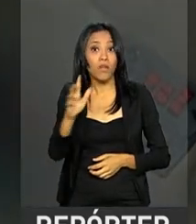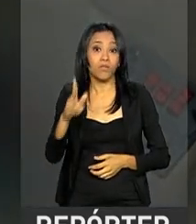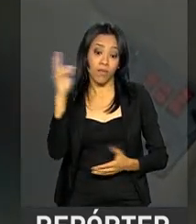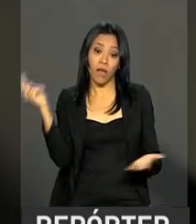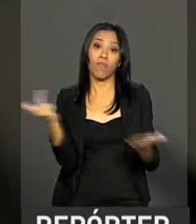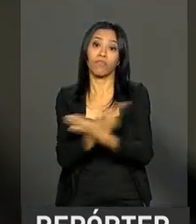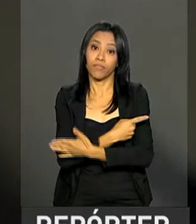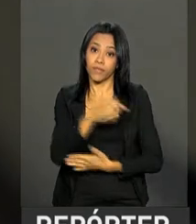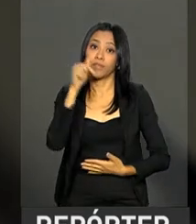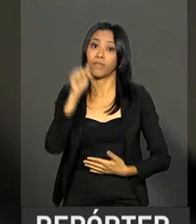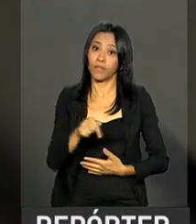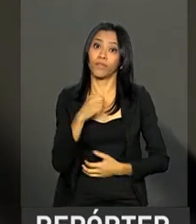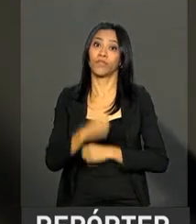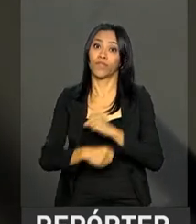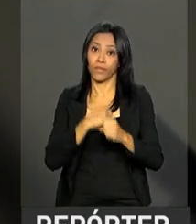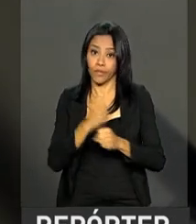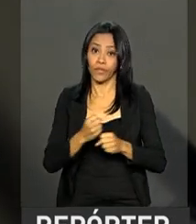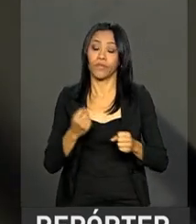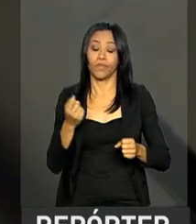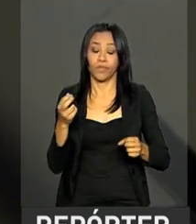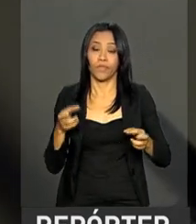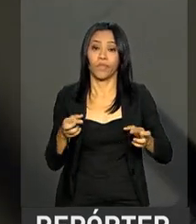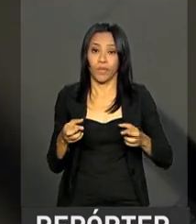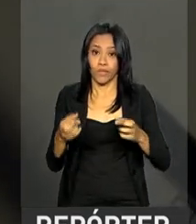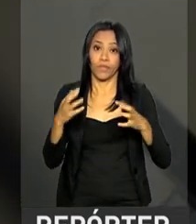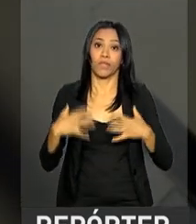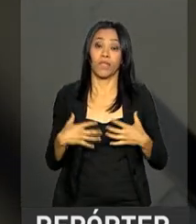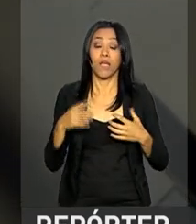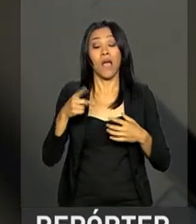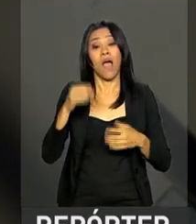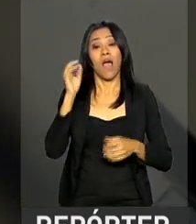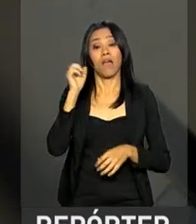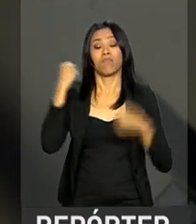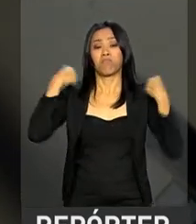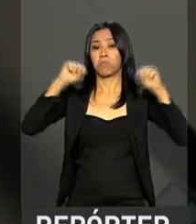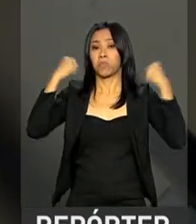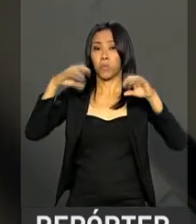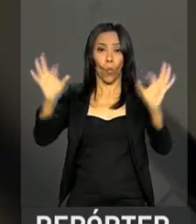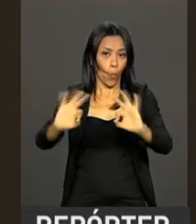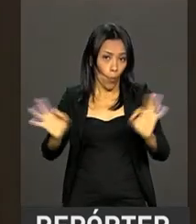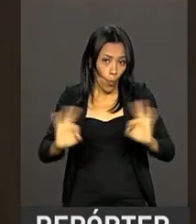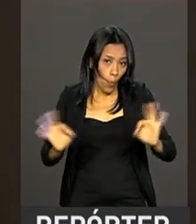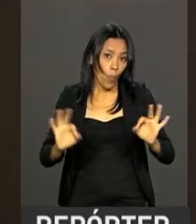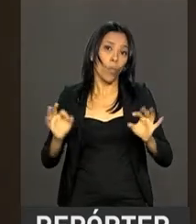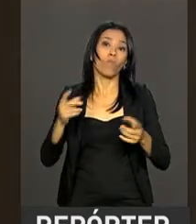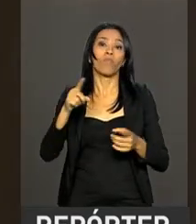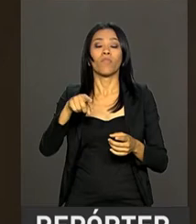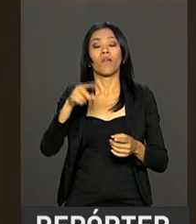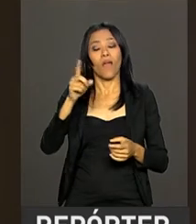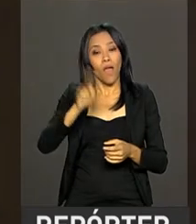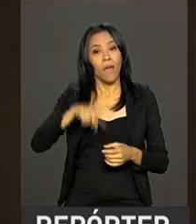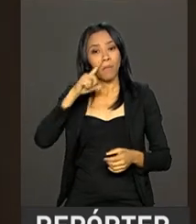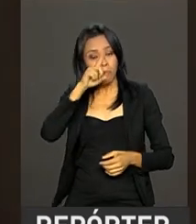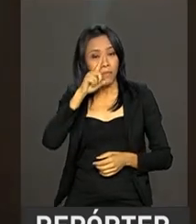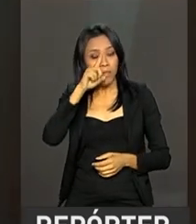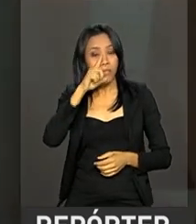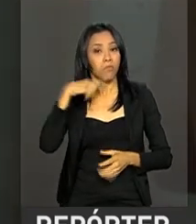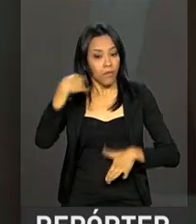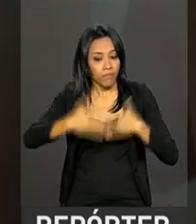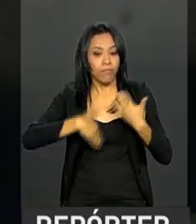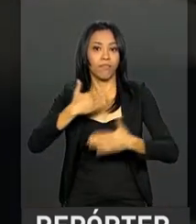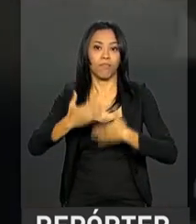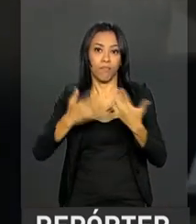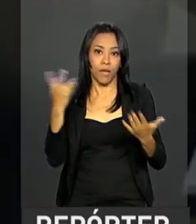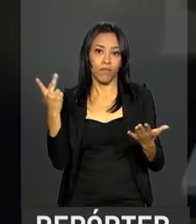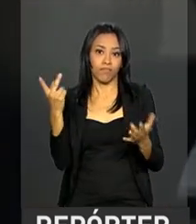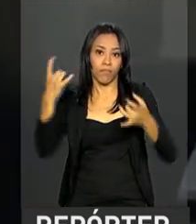este ano a obesidade o sedentarismo são apontados como fatores de risco para o desenvolvimento da doença